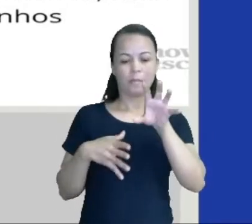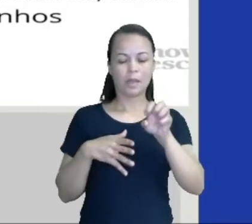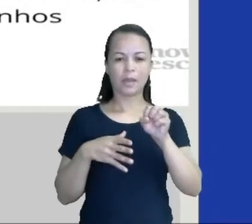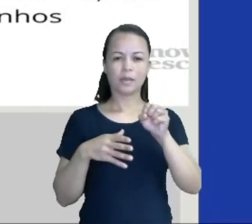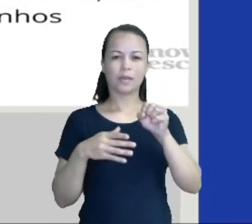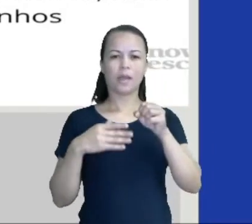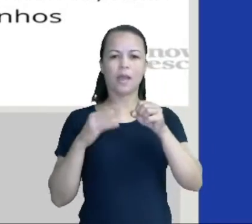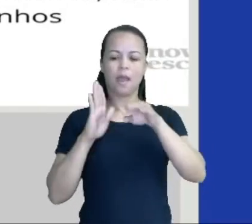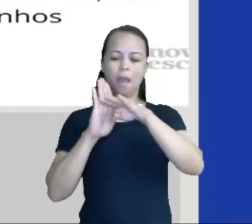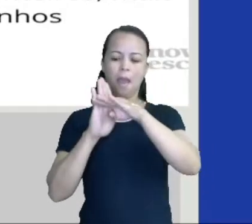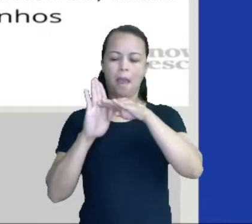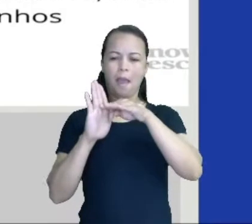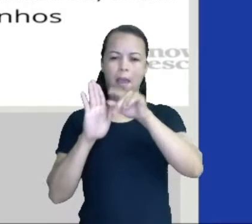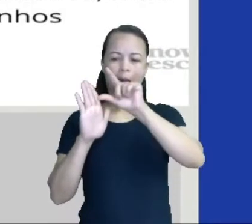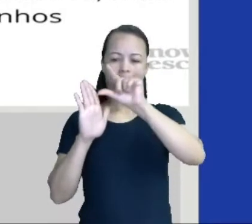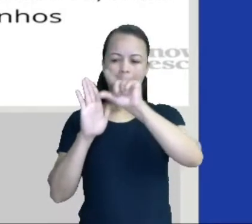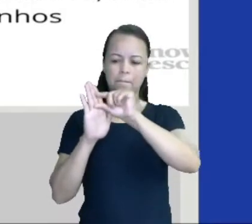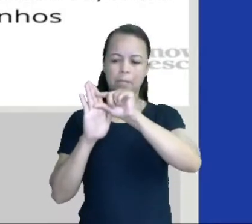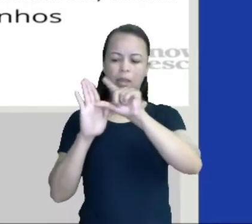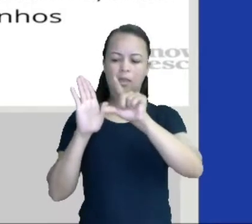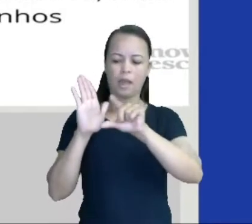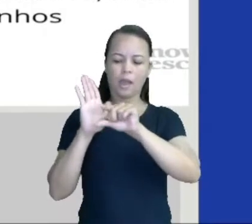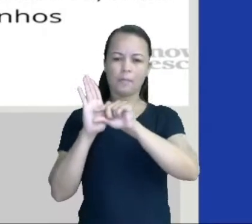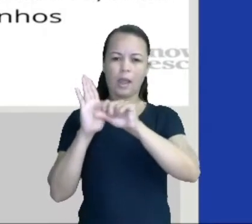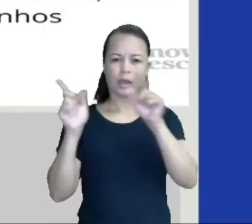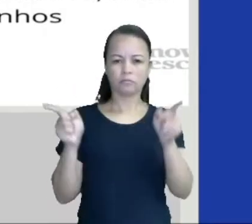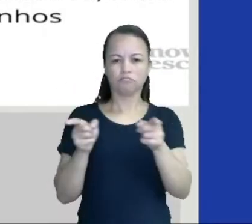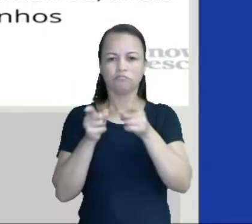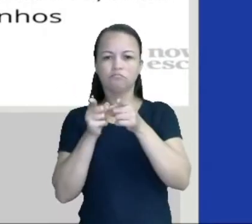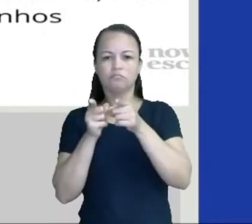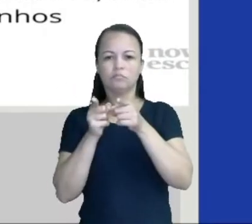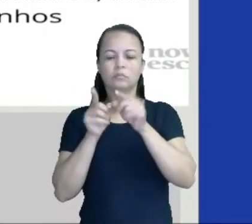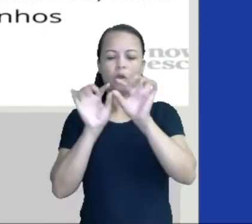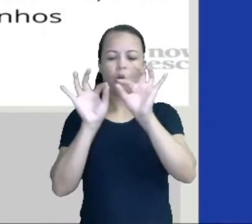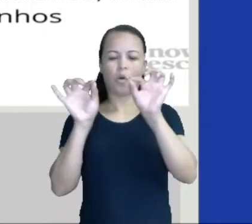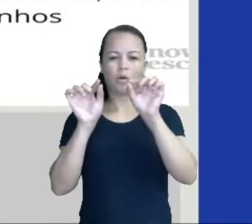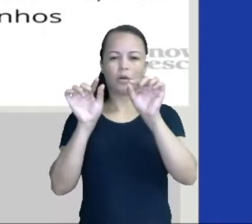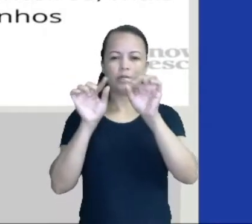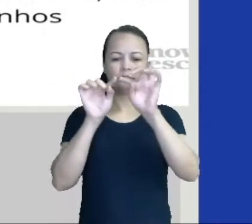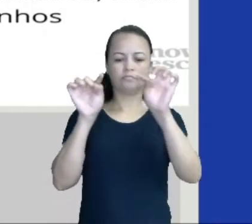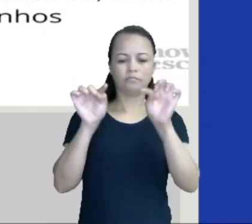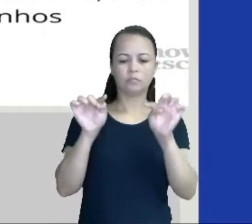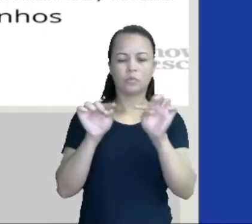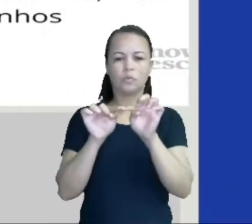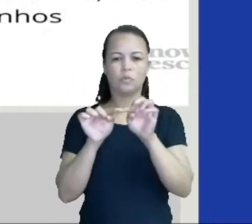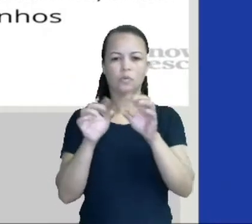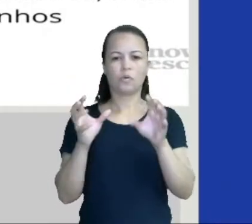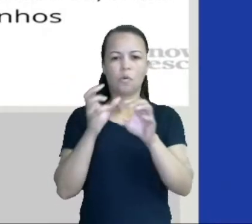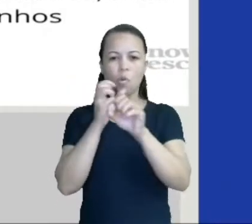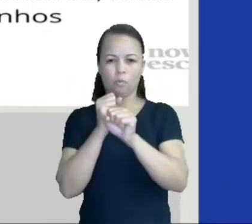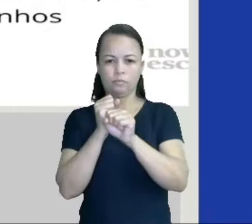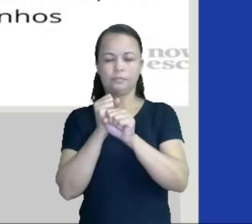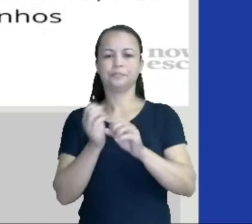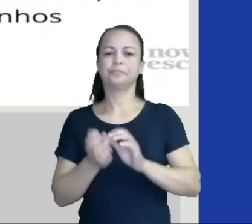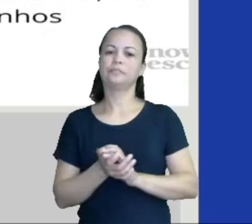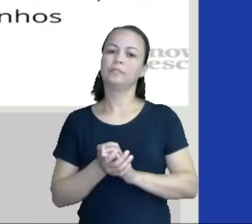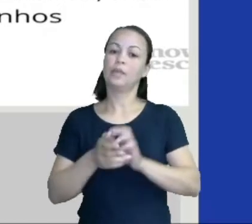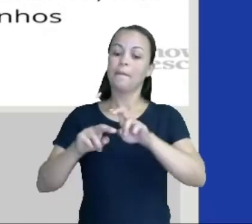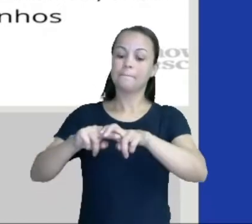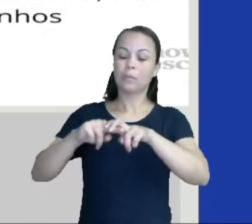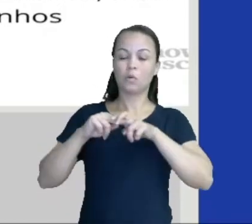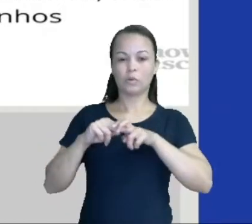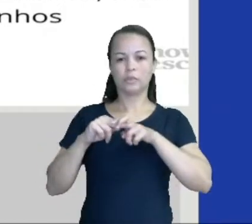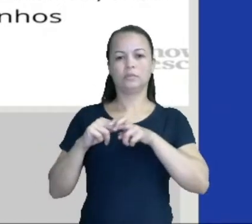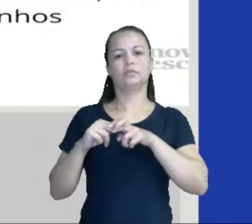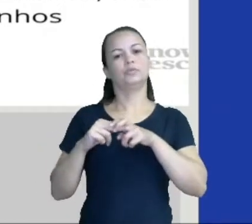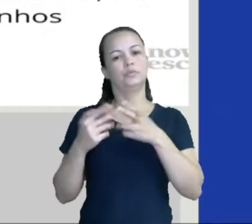desse quadrinho com essa metade, vai formar um quadrinho. Por isso que